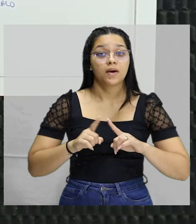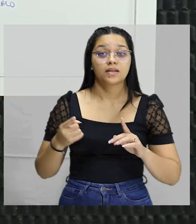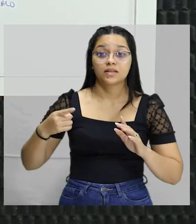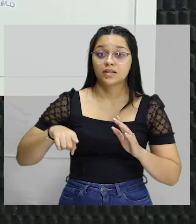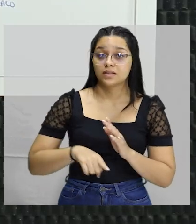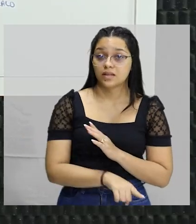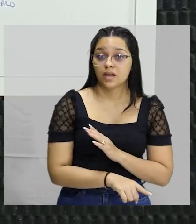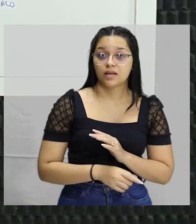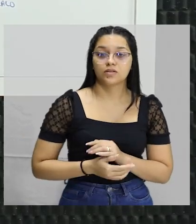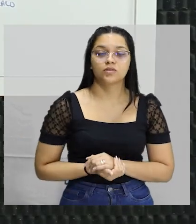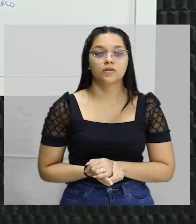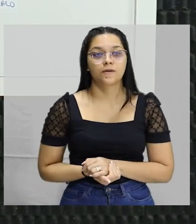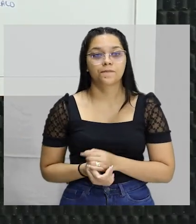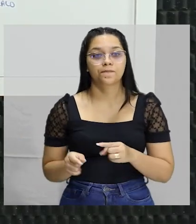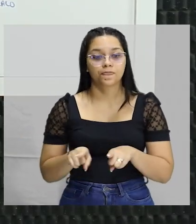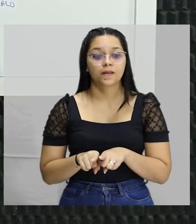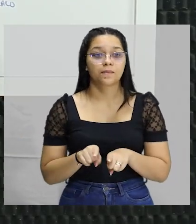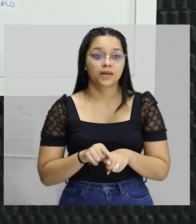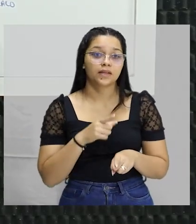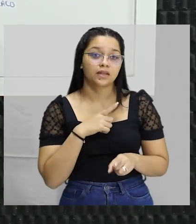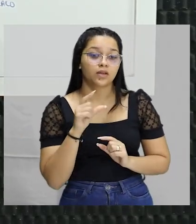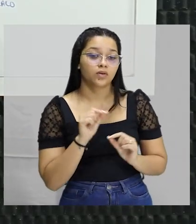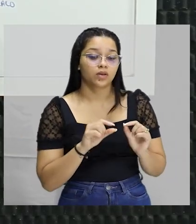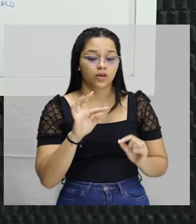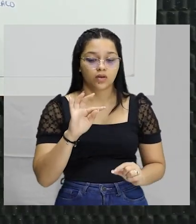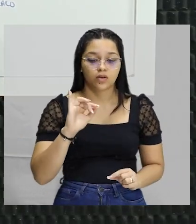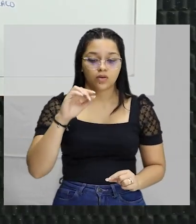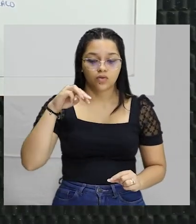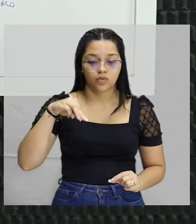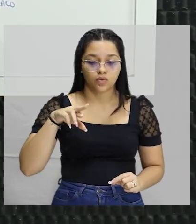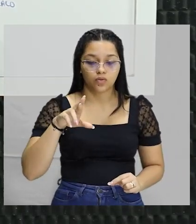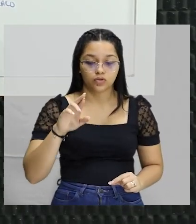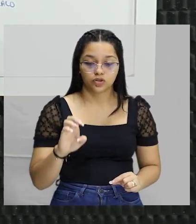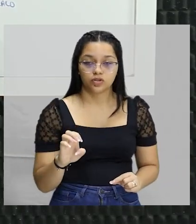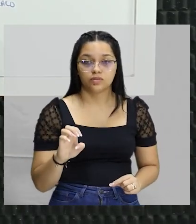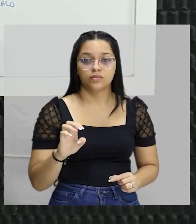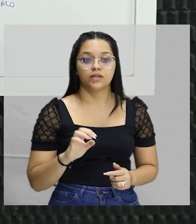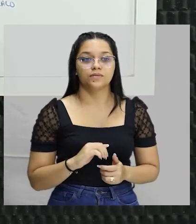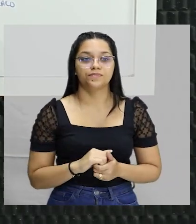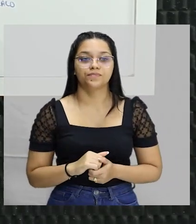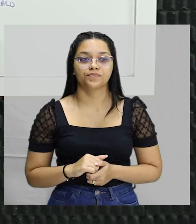intensidade. E nós temos aqui o timbre.